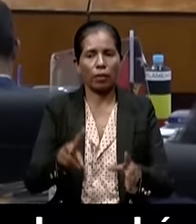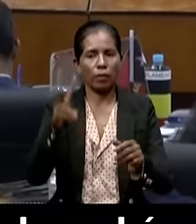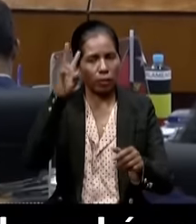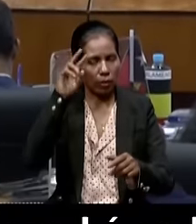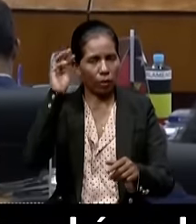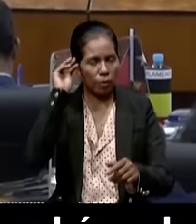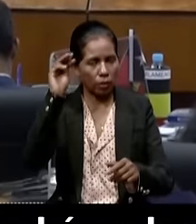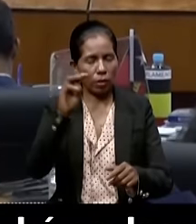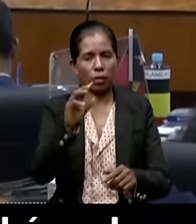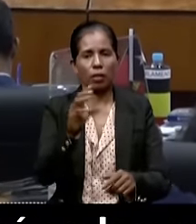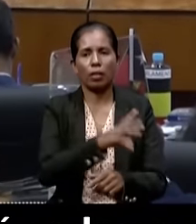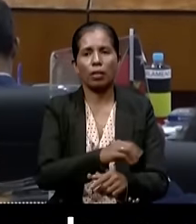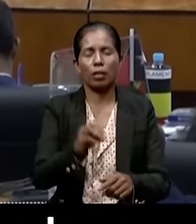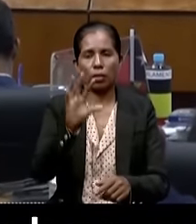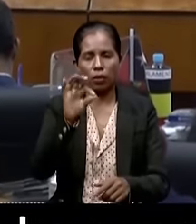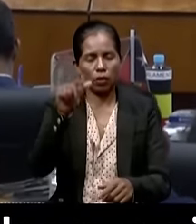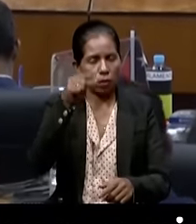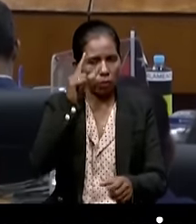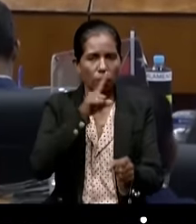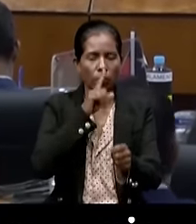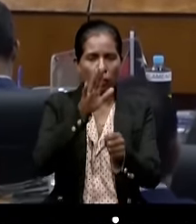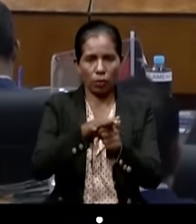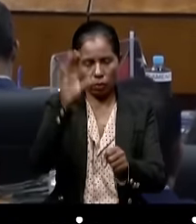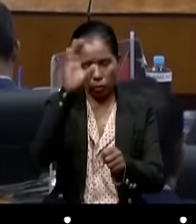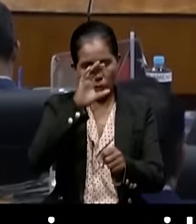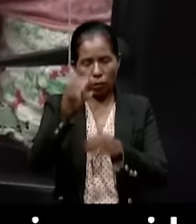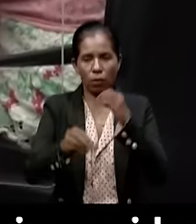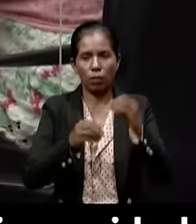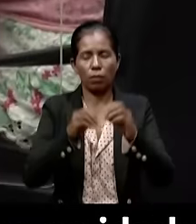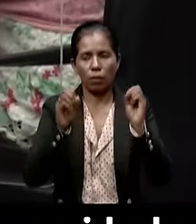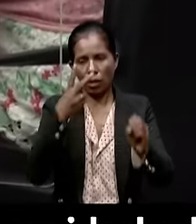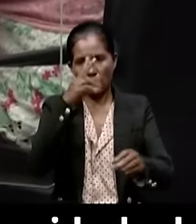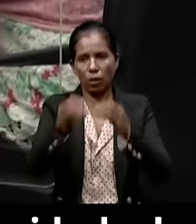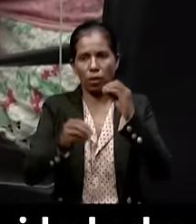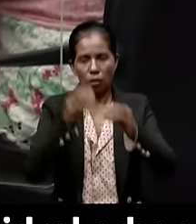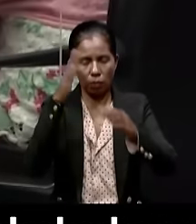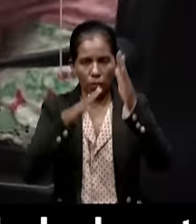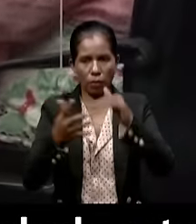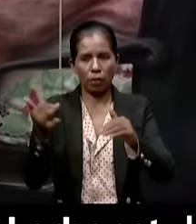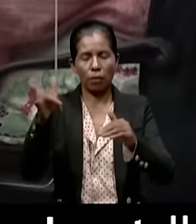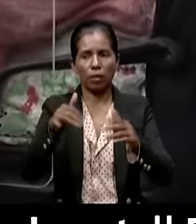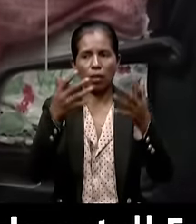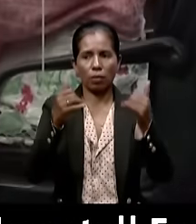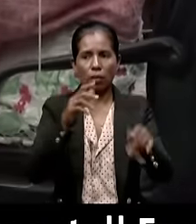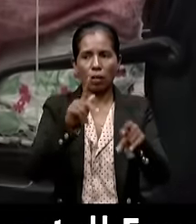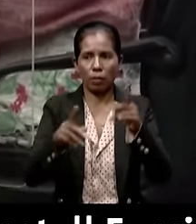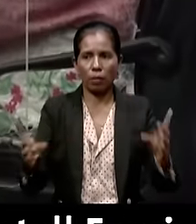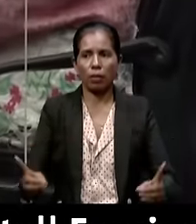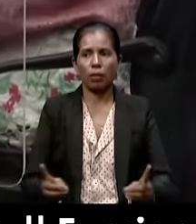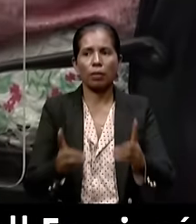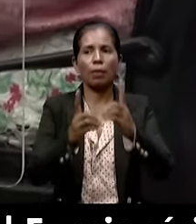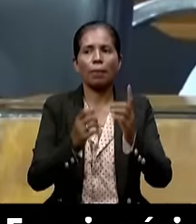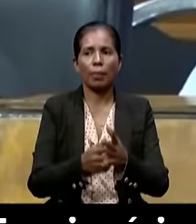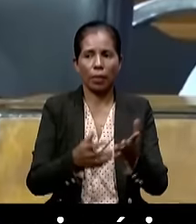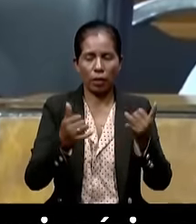parlamentar Aderito Hugo Dehan, no governo comprometido, onde busca solução, no nebe le resolve problemas sira nebe dadão ne povo hasoro. Mas bem delegado,